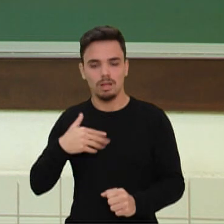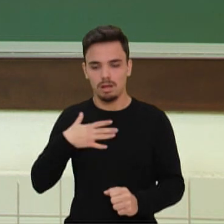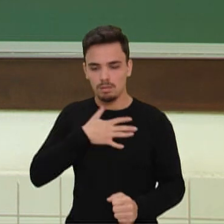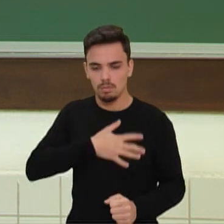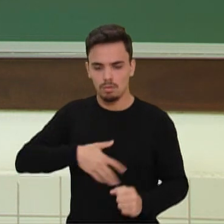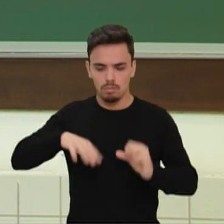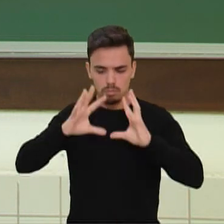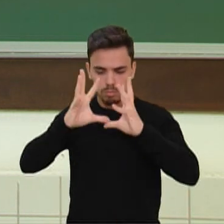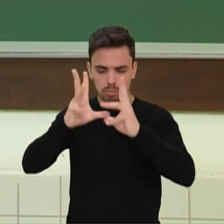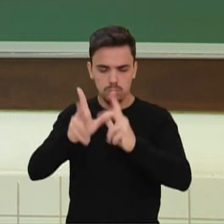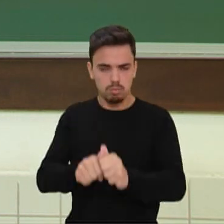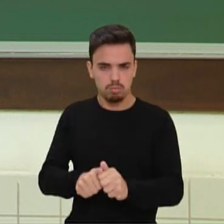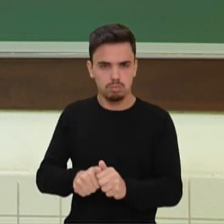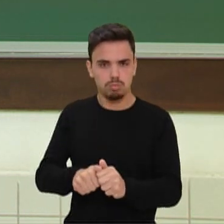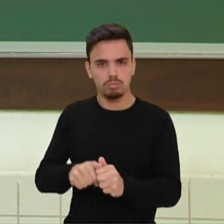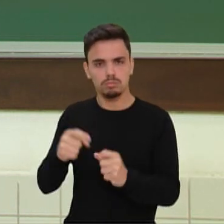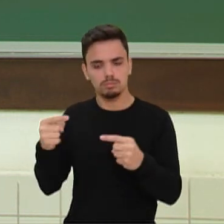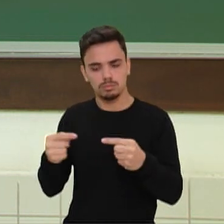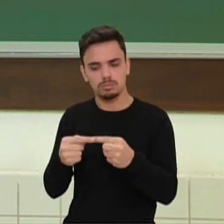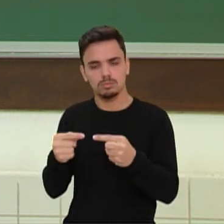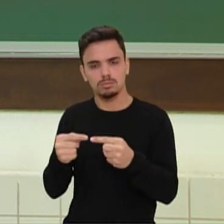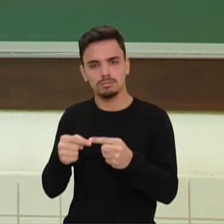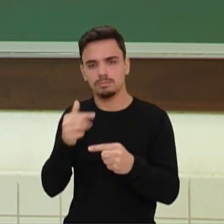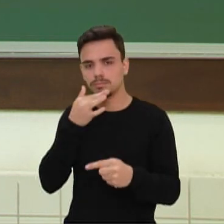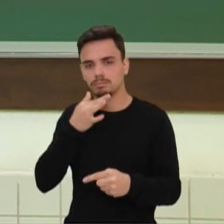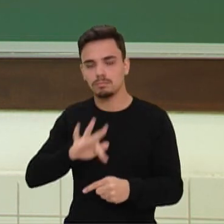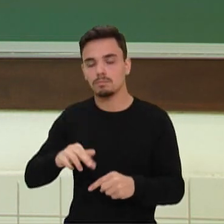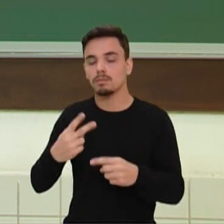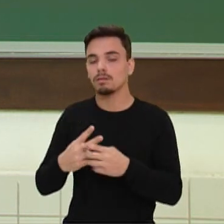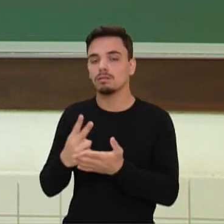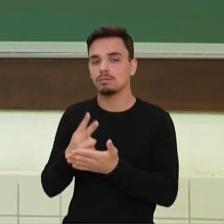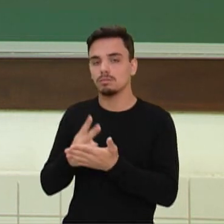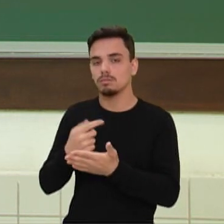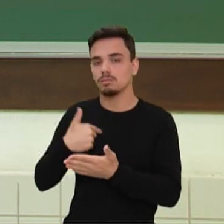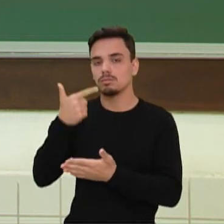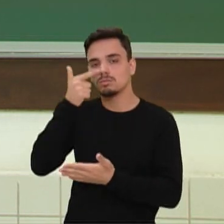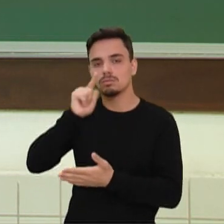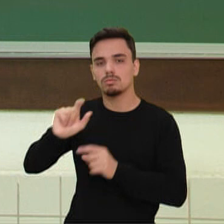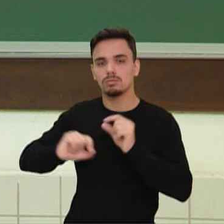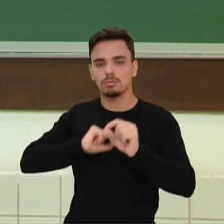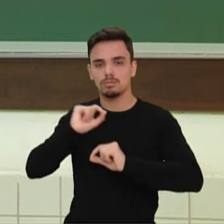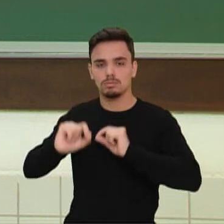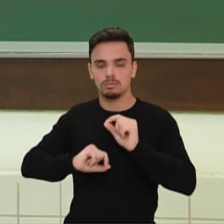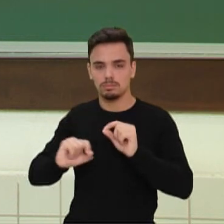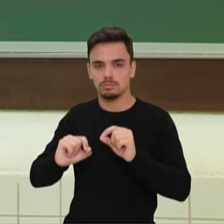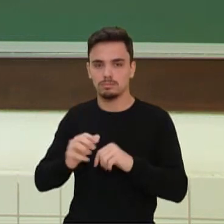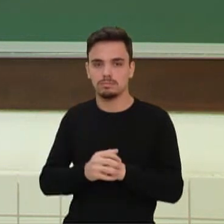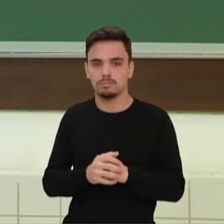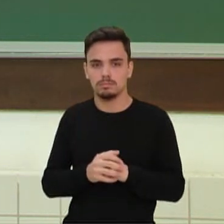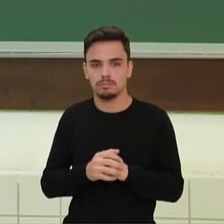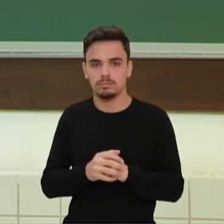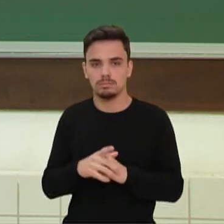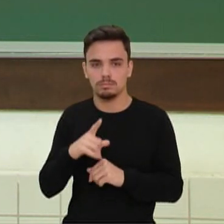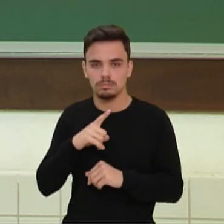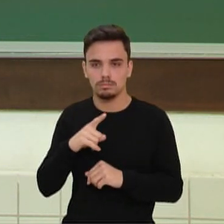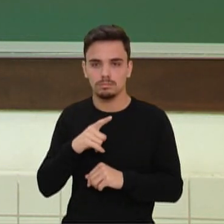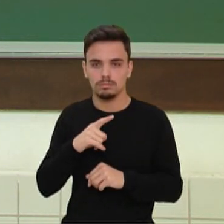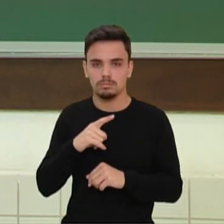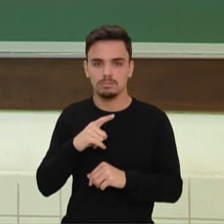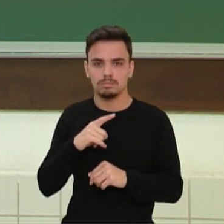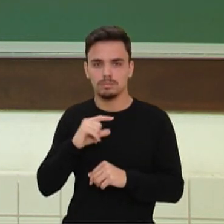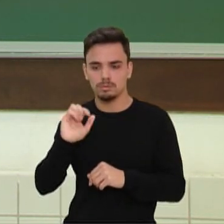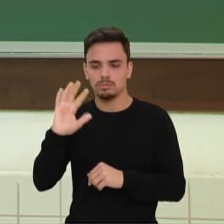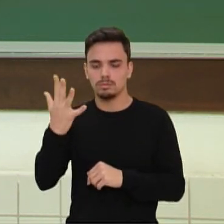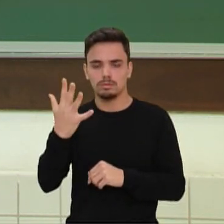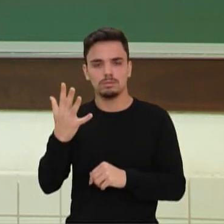de acordo com essa visão de Freud, porque sempre quando eu consigo, digamos assim, dar vazão a um